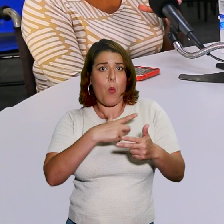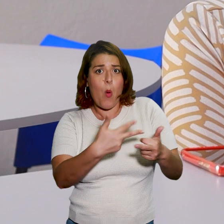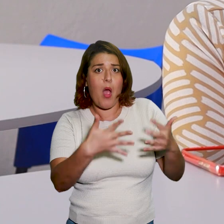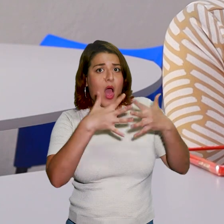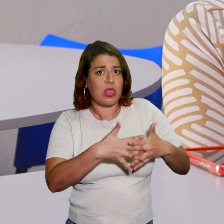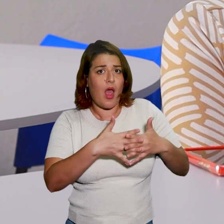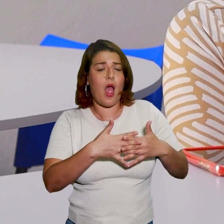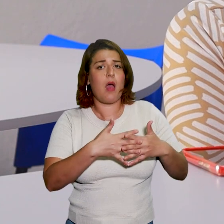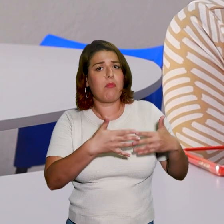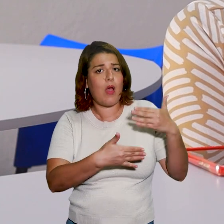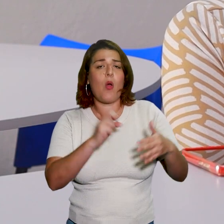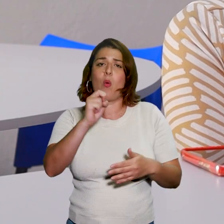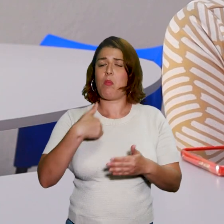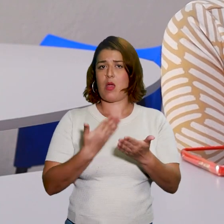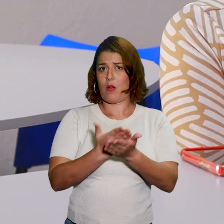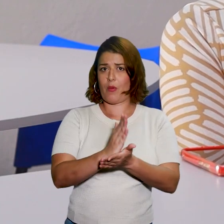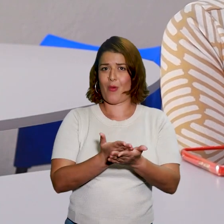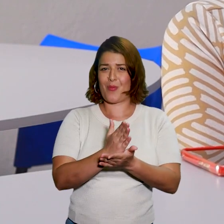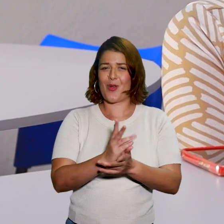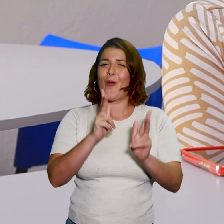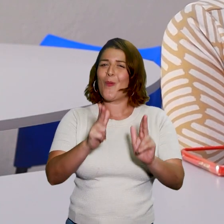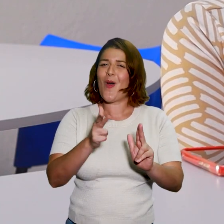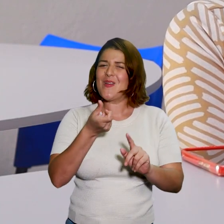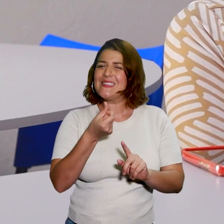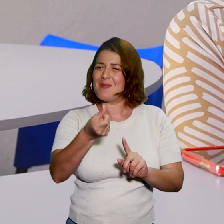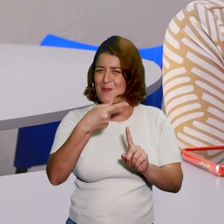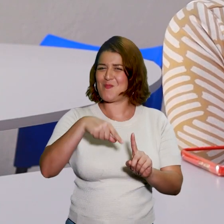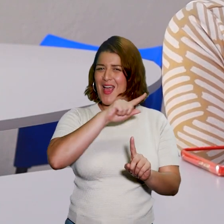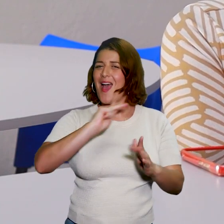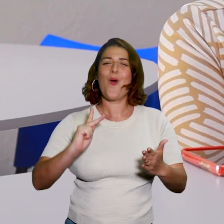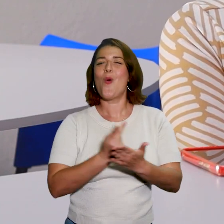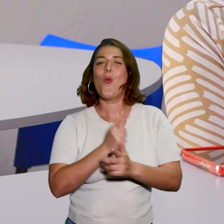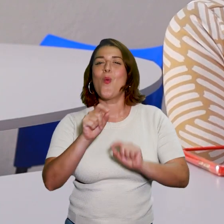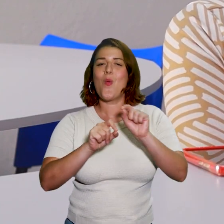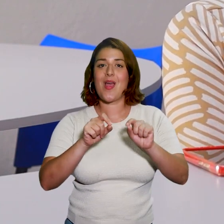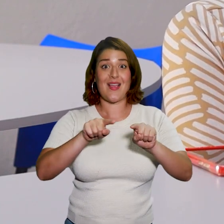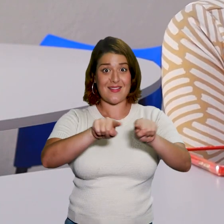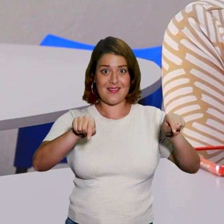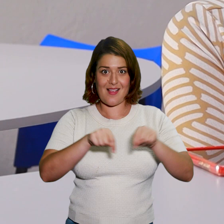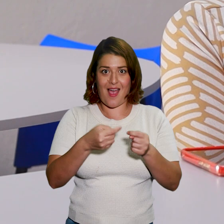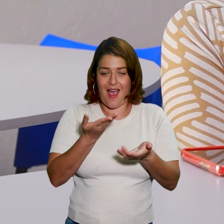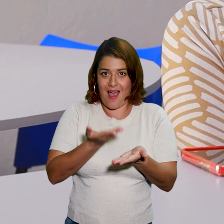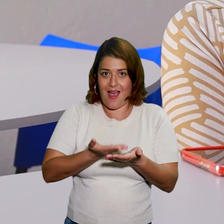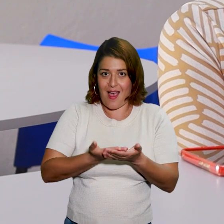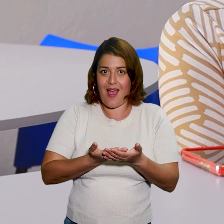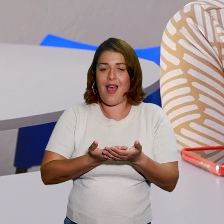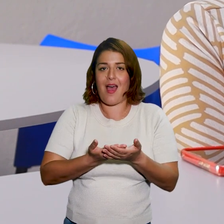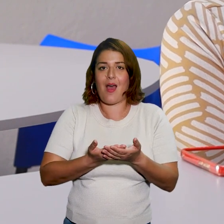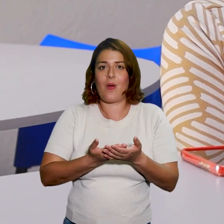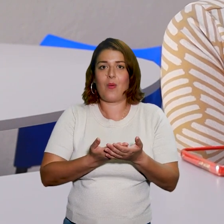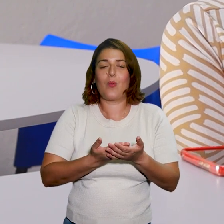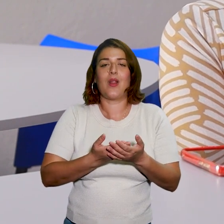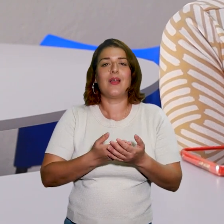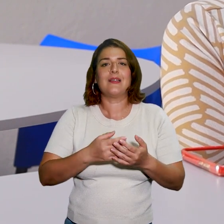atrapalhando, alguma coisa assim que puder estar me incomodando, igual teve semestre passado com relação às salas de aula, né? Uhum. Que as salas